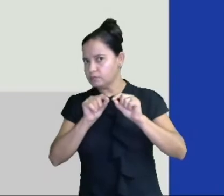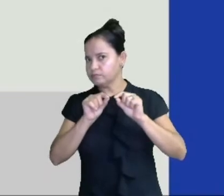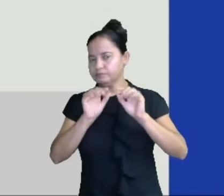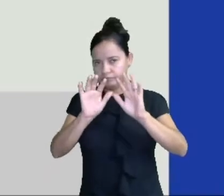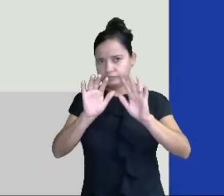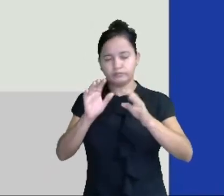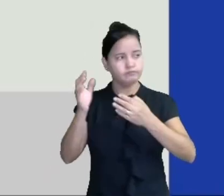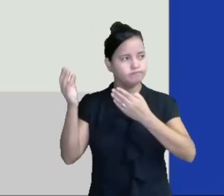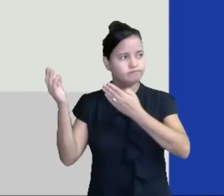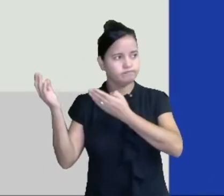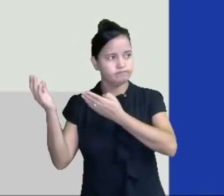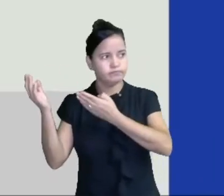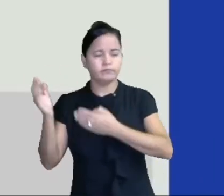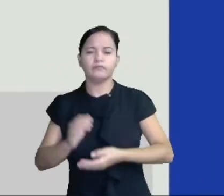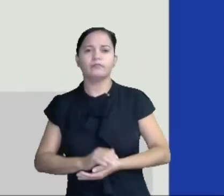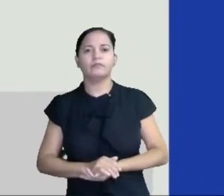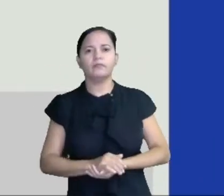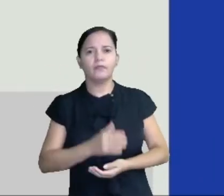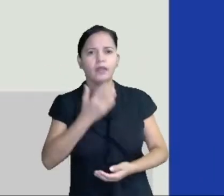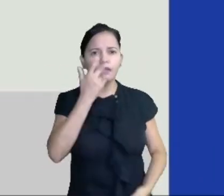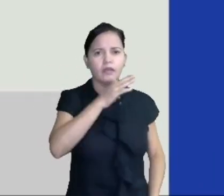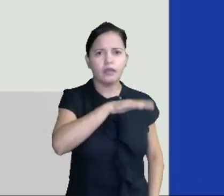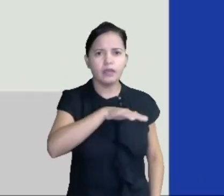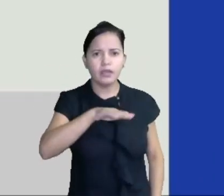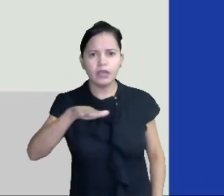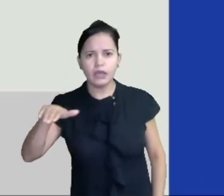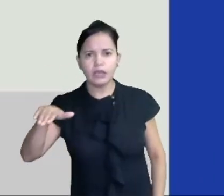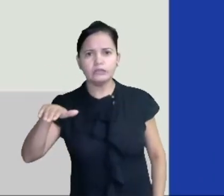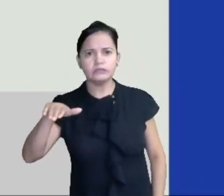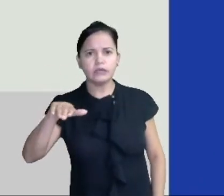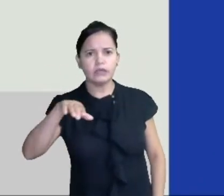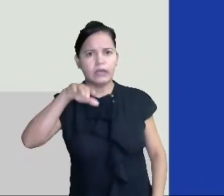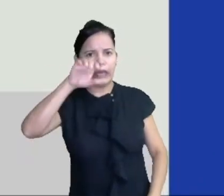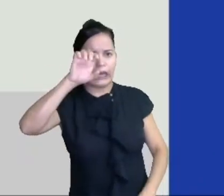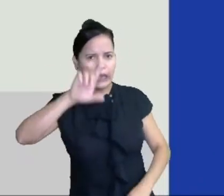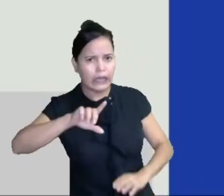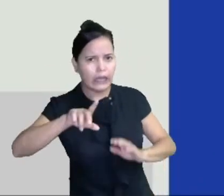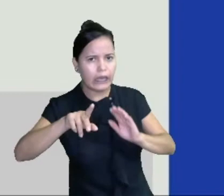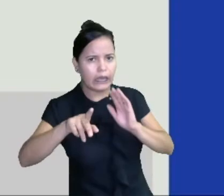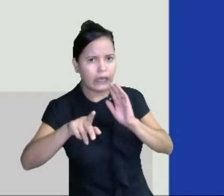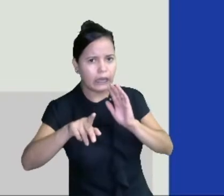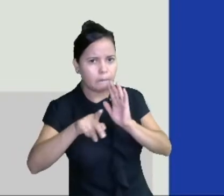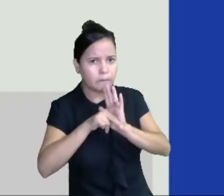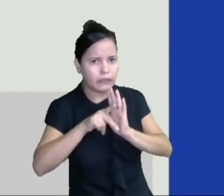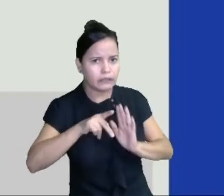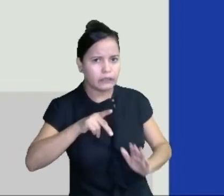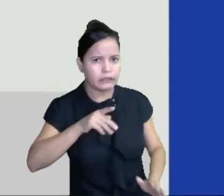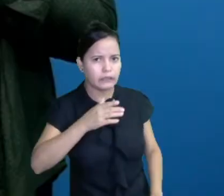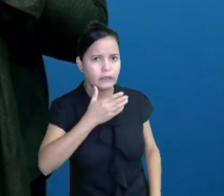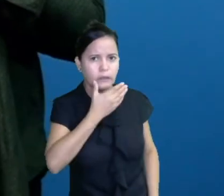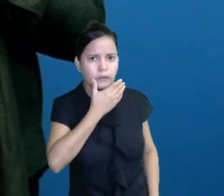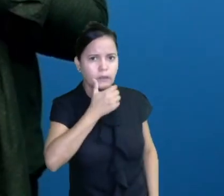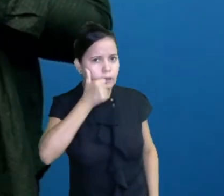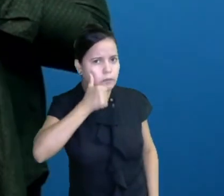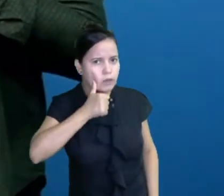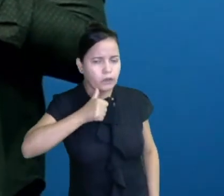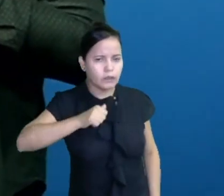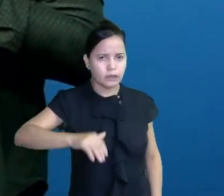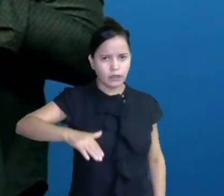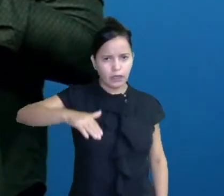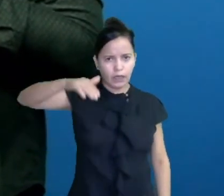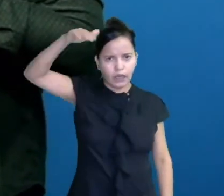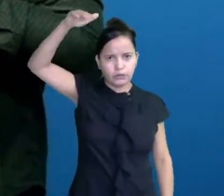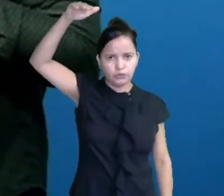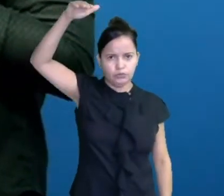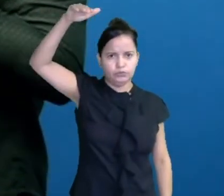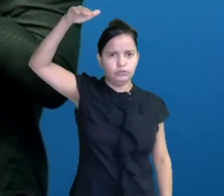atenção. Qual das crianças da foto é um adulto de mais de 23 anos? Eu vou até reforçar. Traz aqui para mim, produção. Quando foi tirada